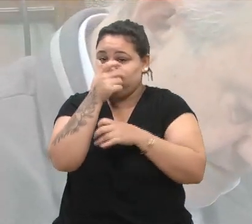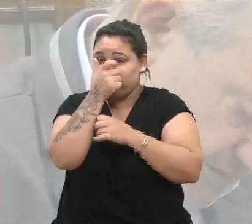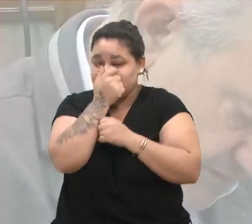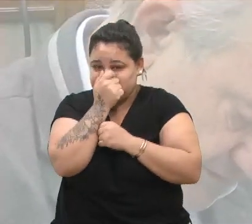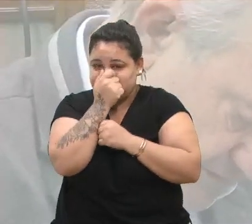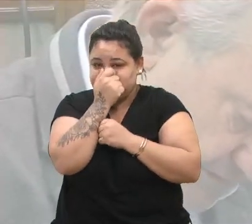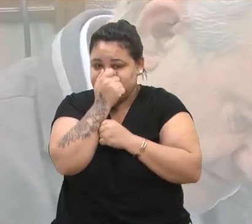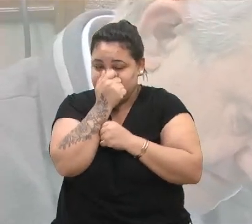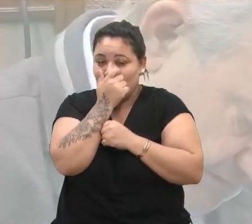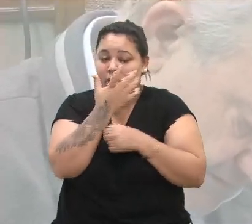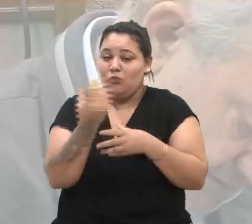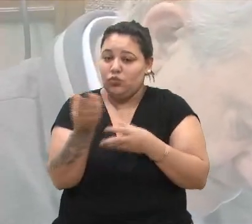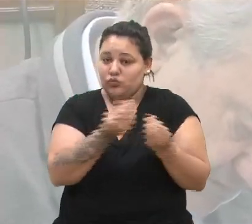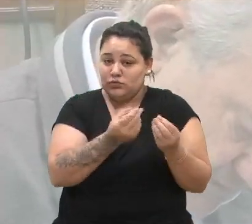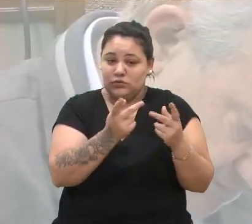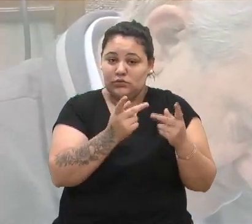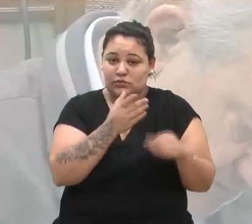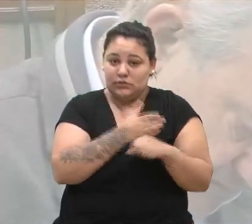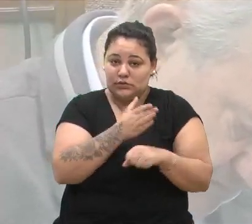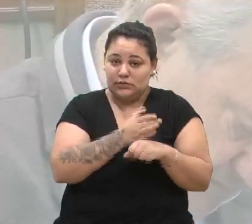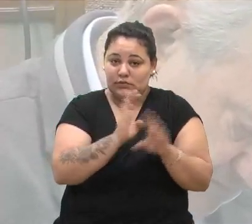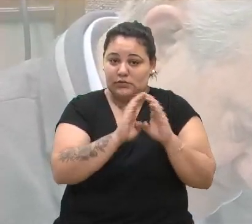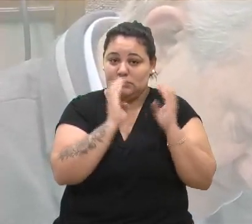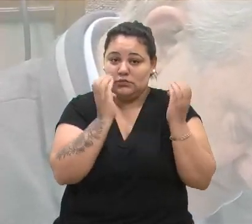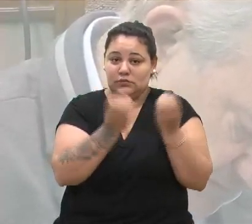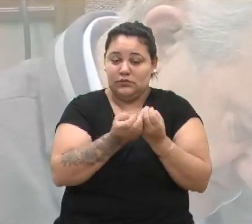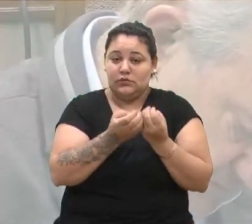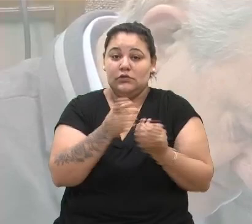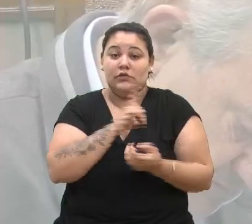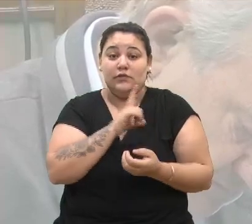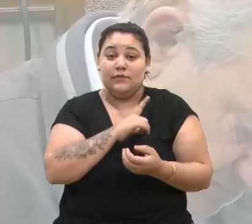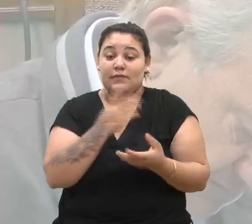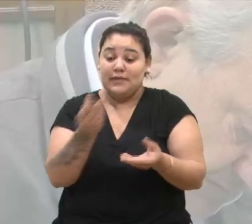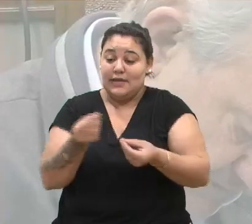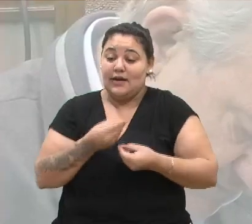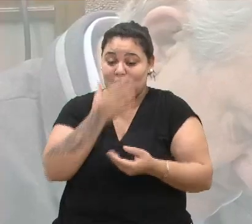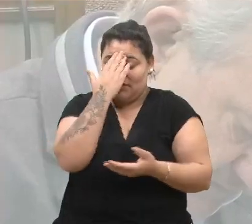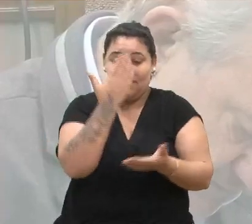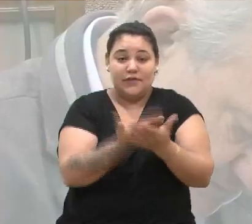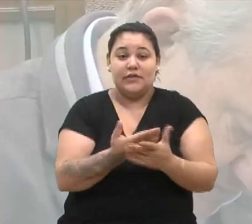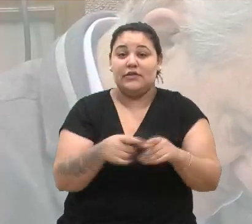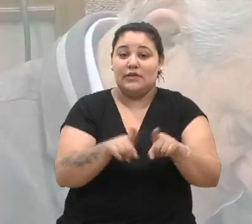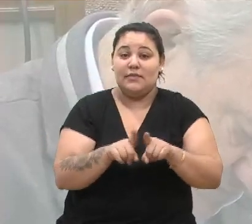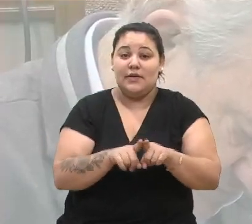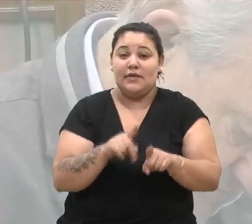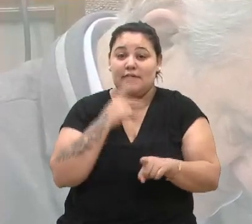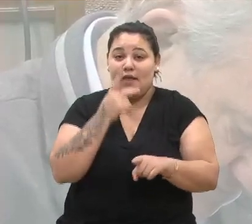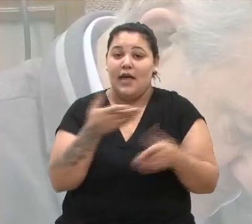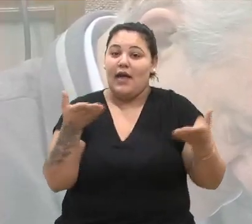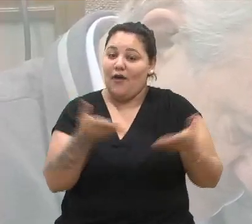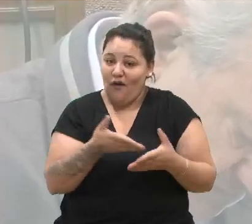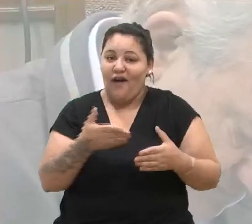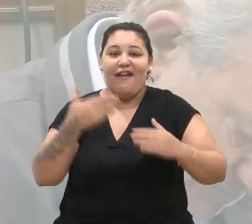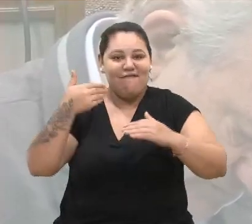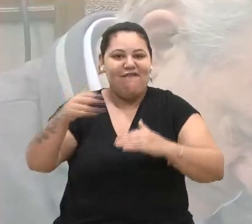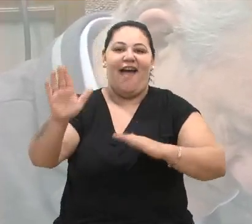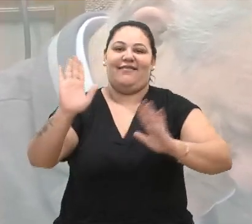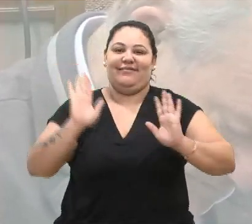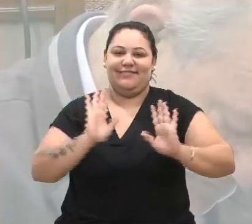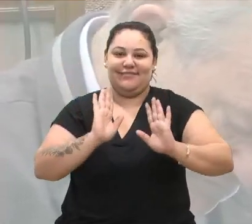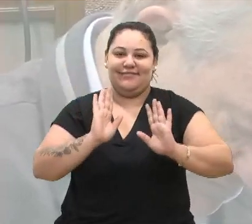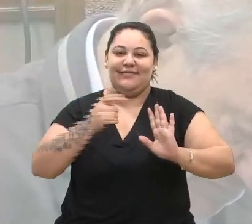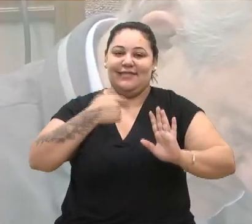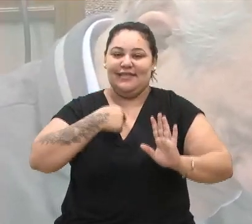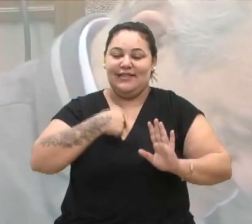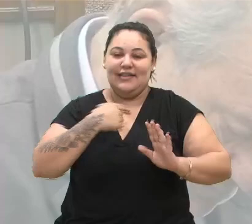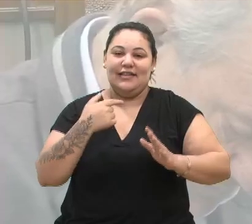grande participação da comunidade, que nos dá bastante confiança, né, e dizer, né, que agora vai. Né? E a gente está vendo o